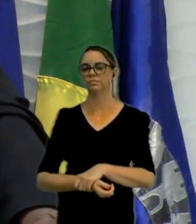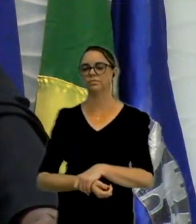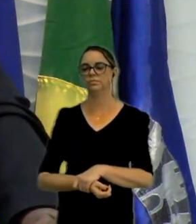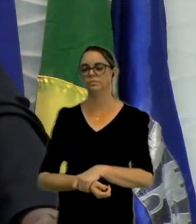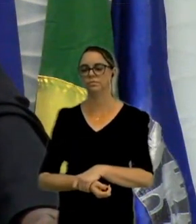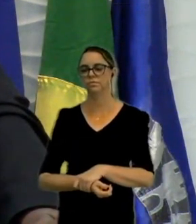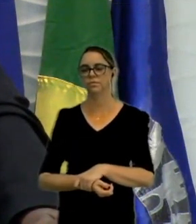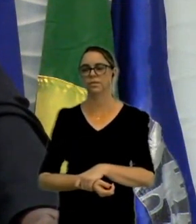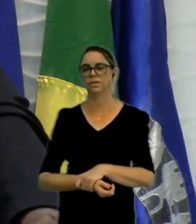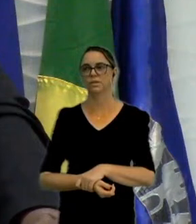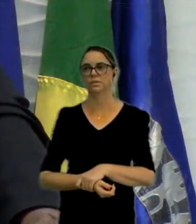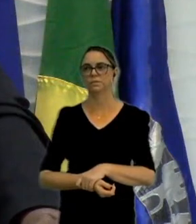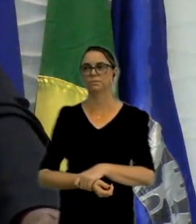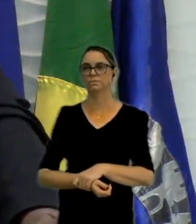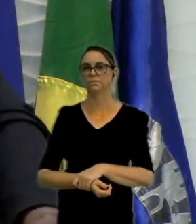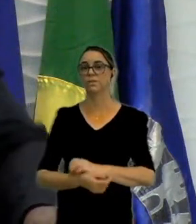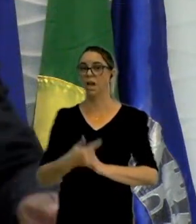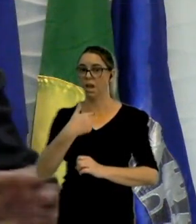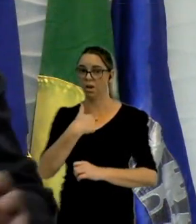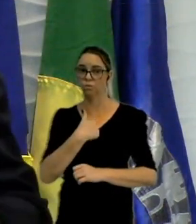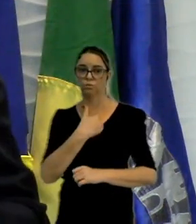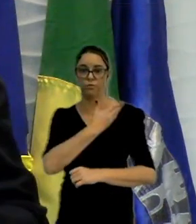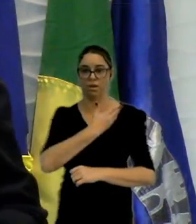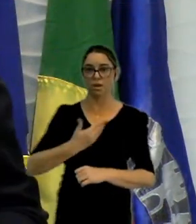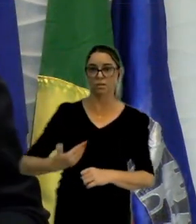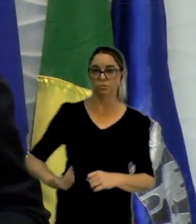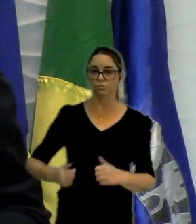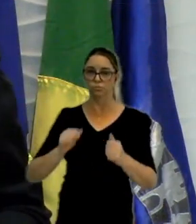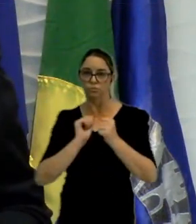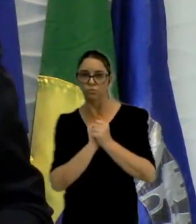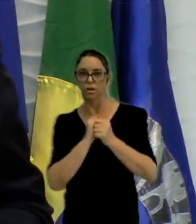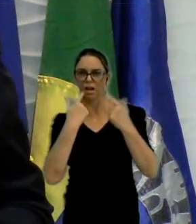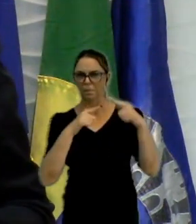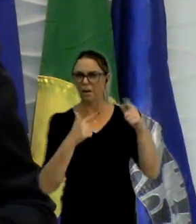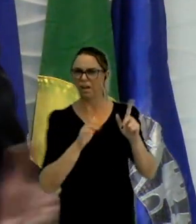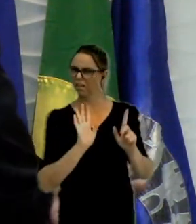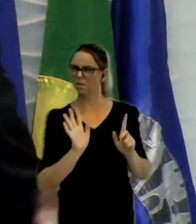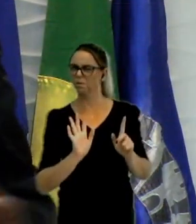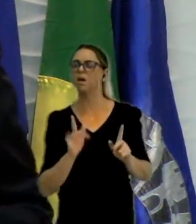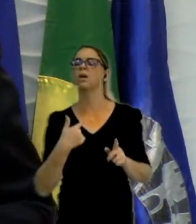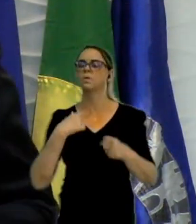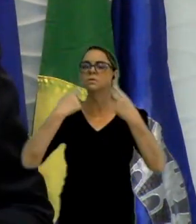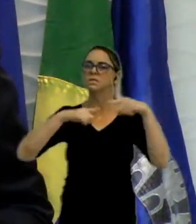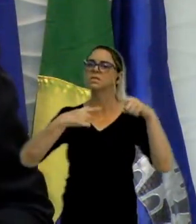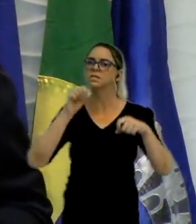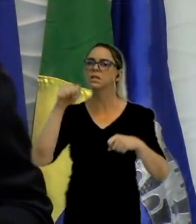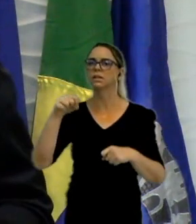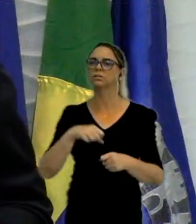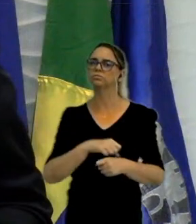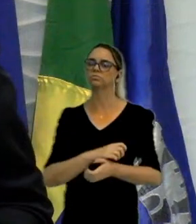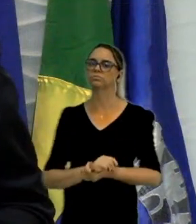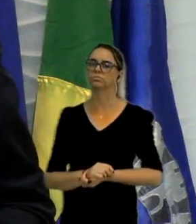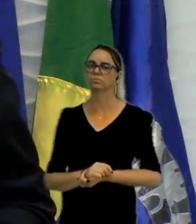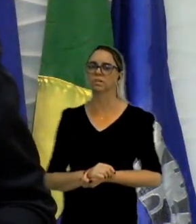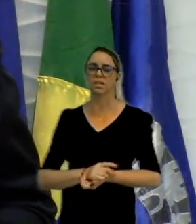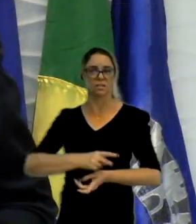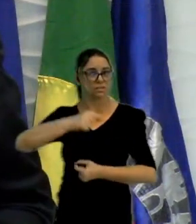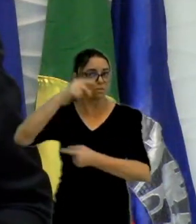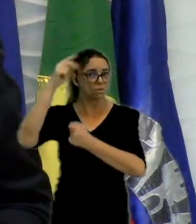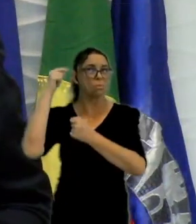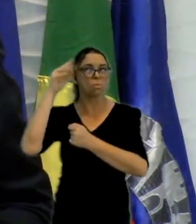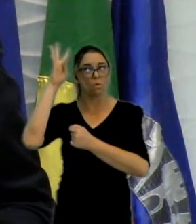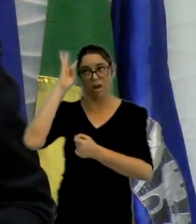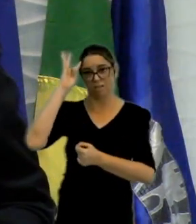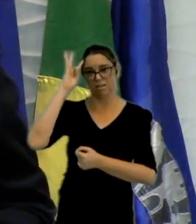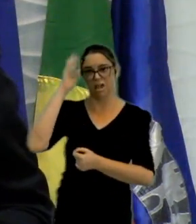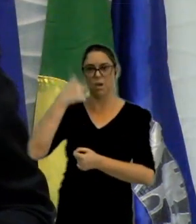Ah, porque dizer que eu faço parte do governo, eu não vou reclamar. Vou sim. E digo mais, desde quarta-feira